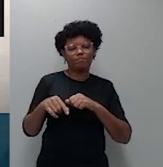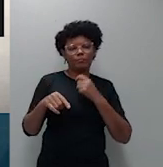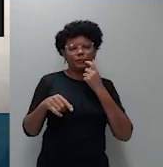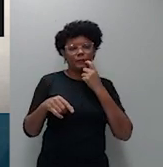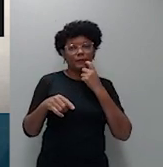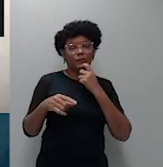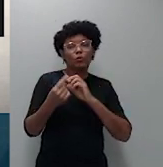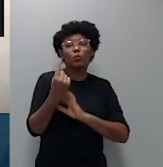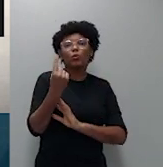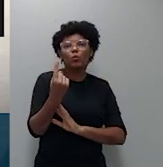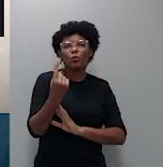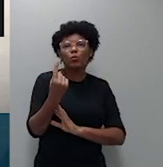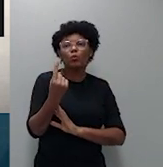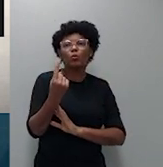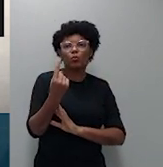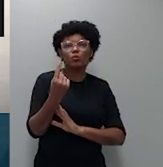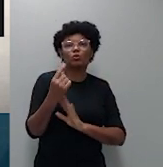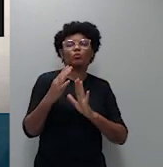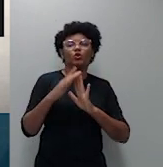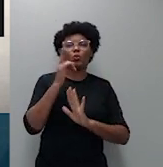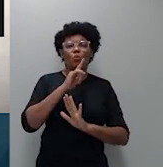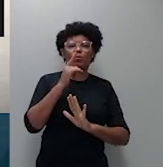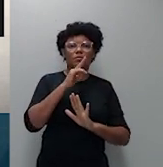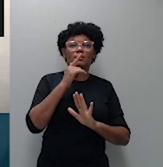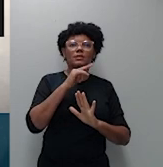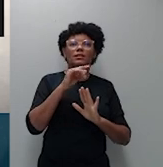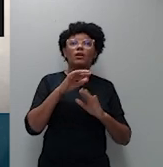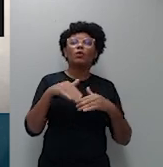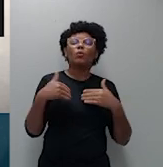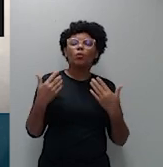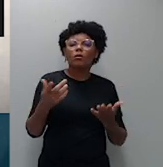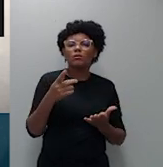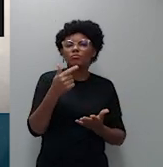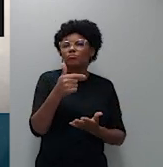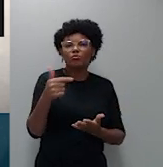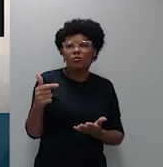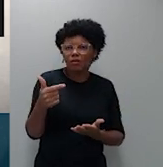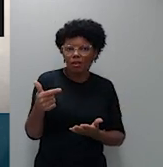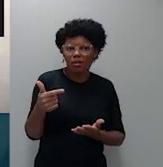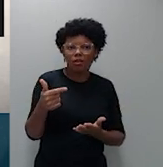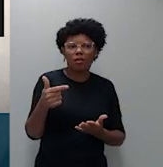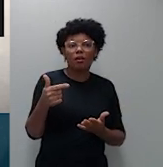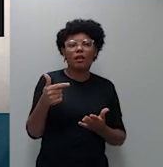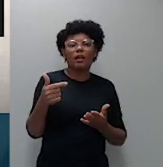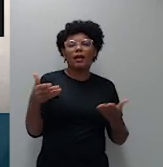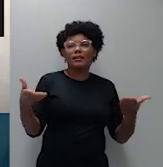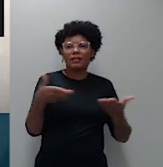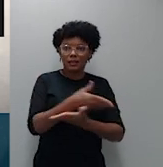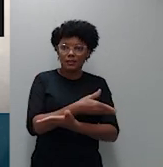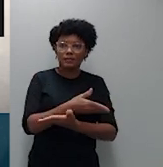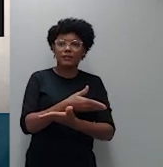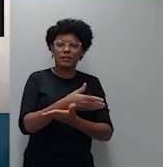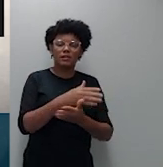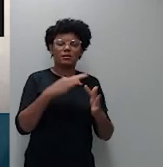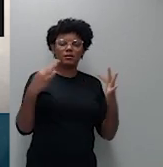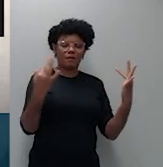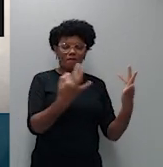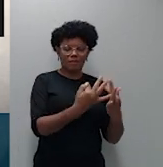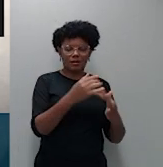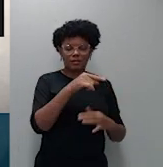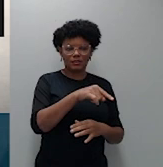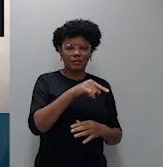moradia permanente da família quando inexistente a transferência da residência familiar para